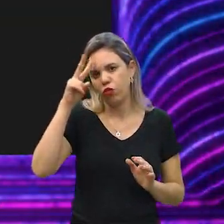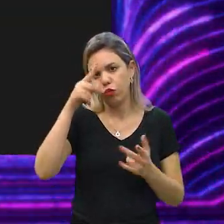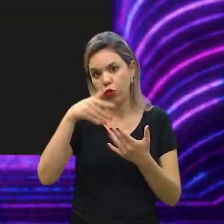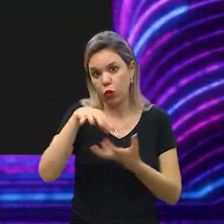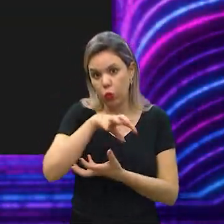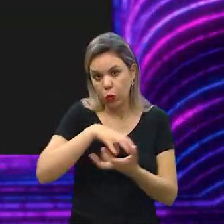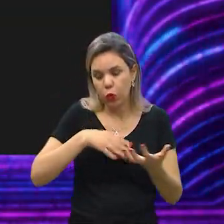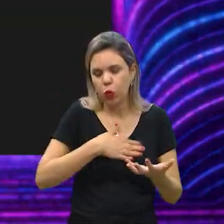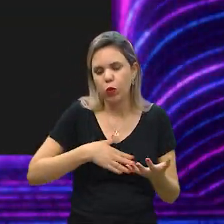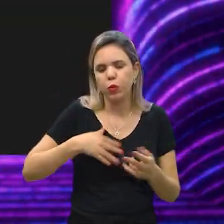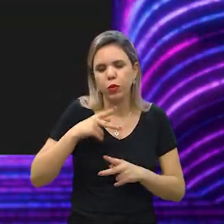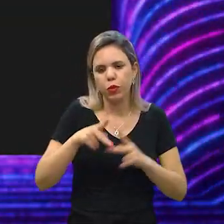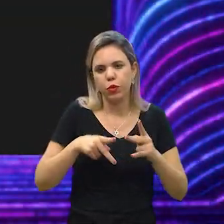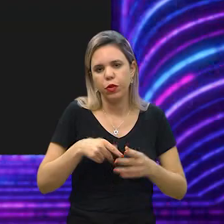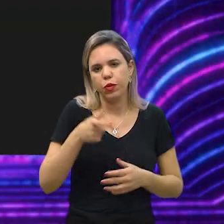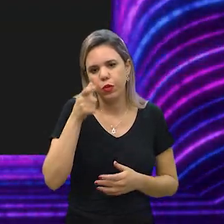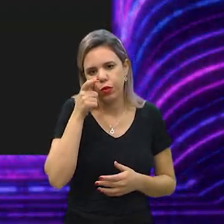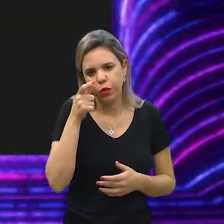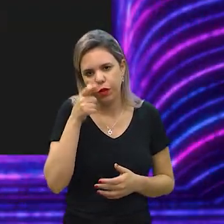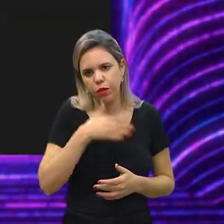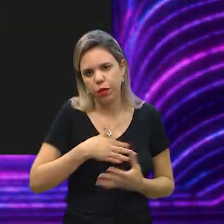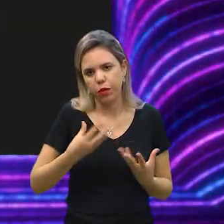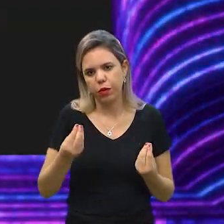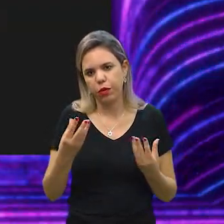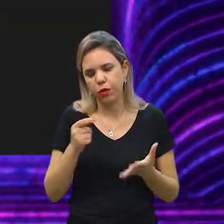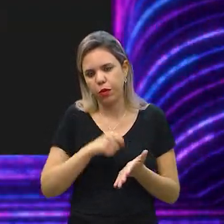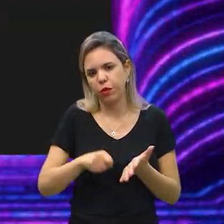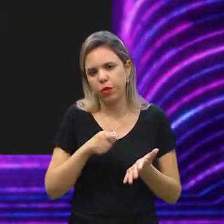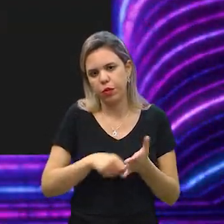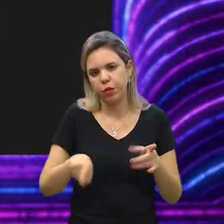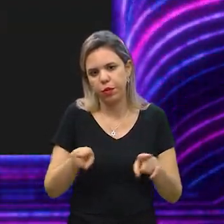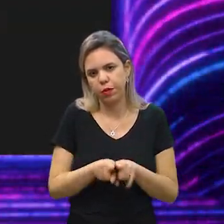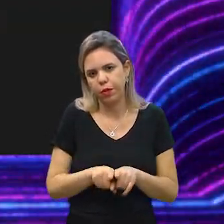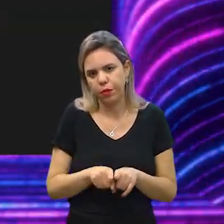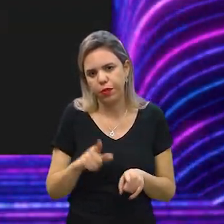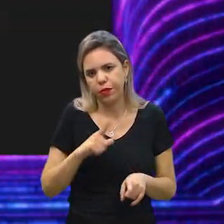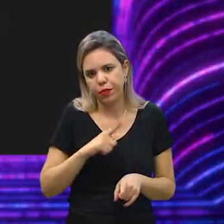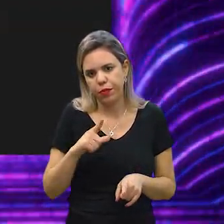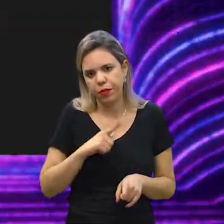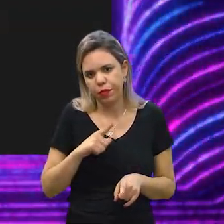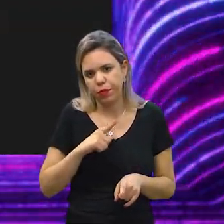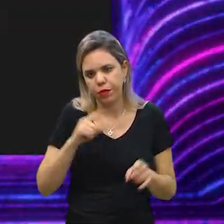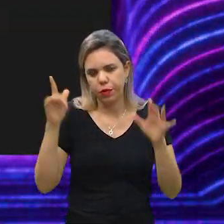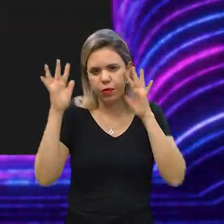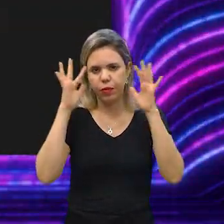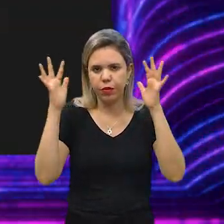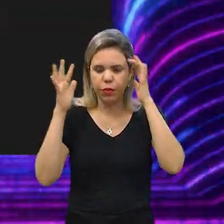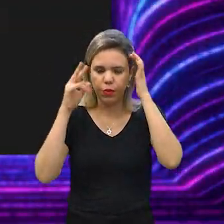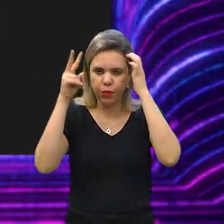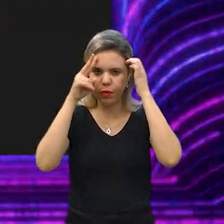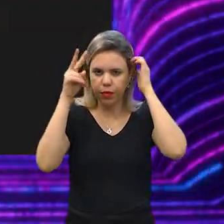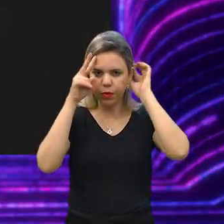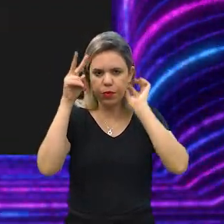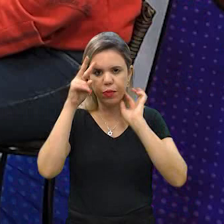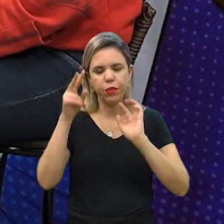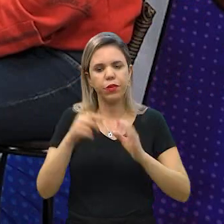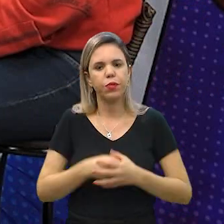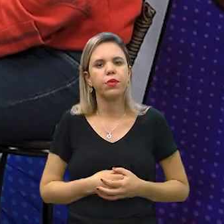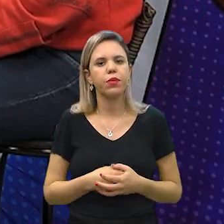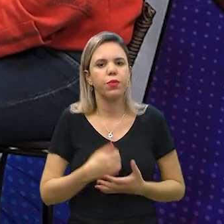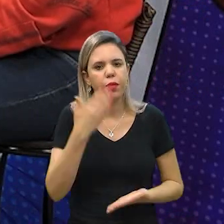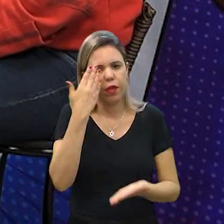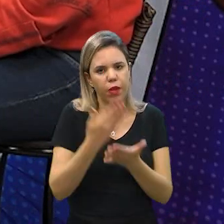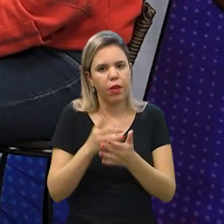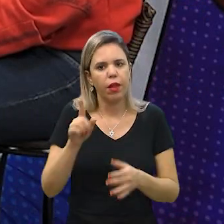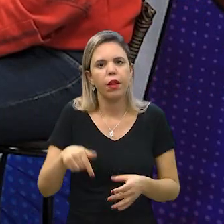que eu acho que todo mundo gostou. E eu gostei bastante de escrever também. É onde tem mais fantasia na história. E